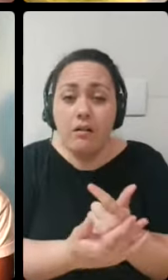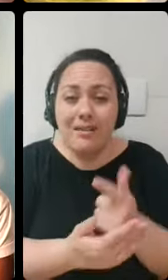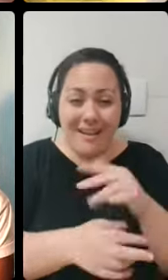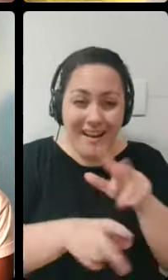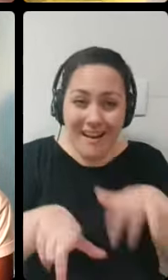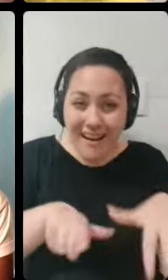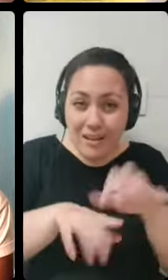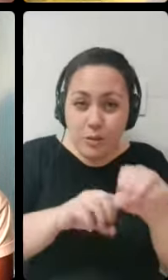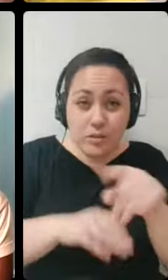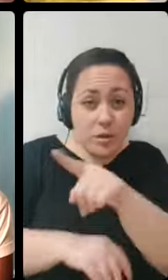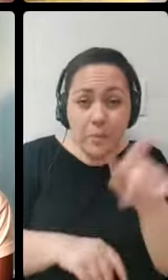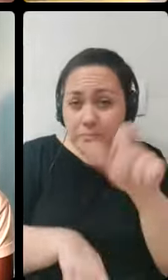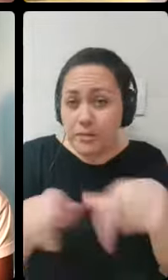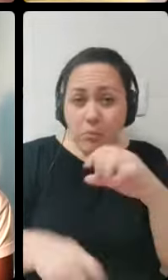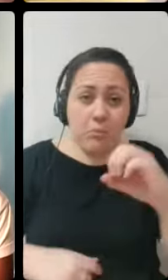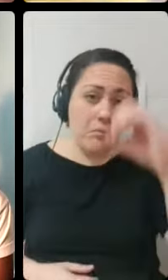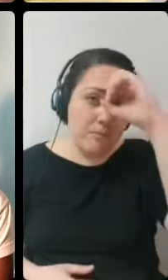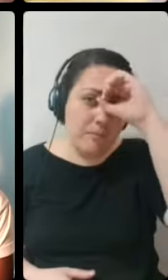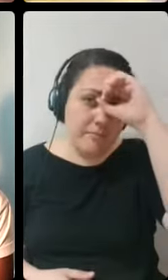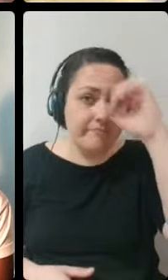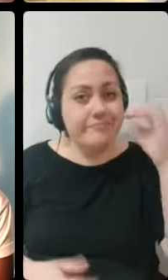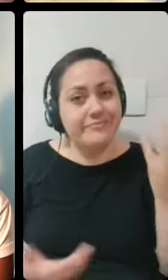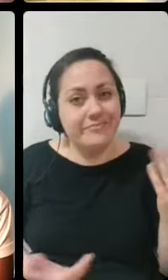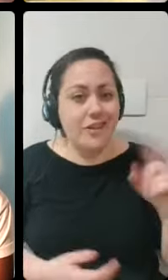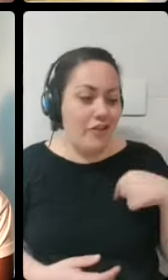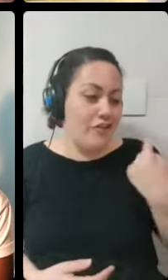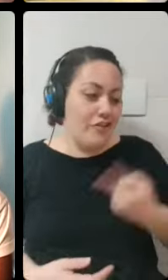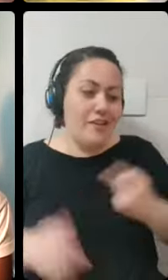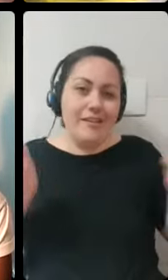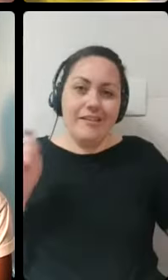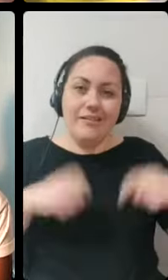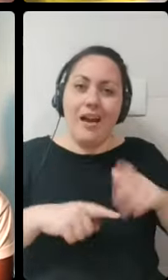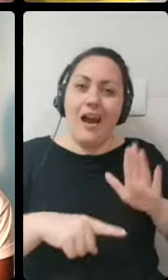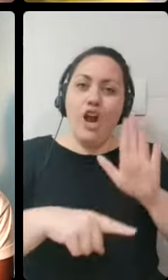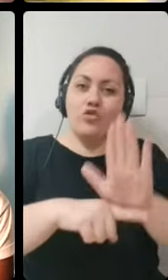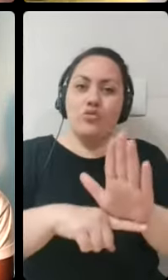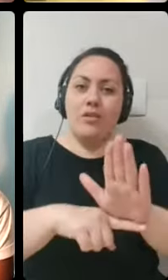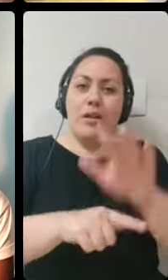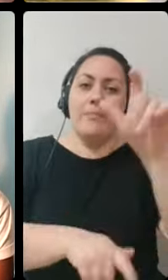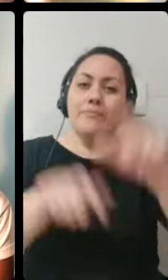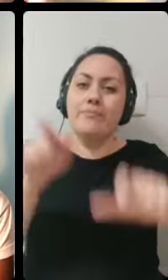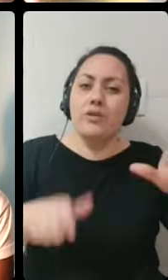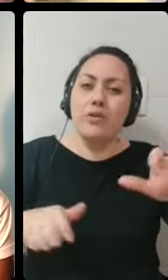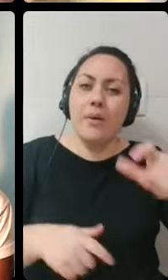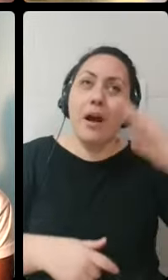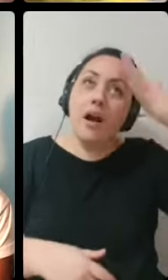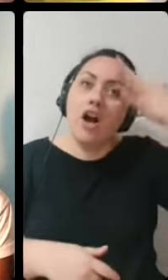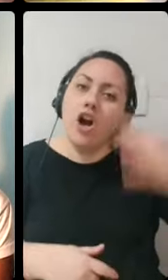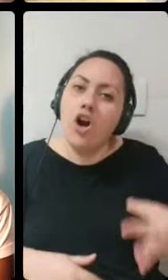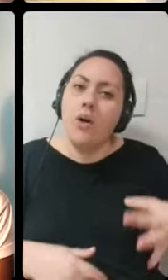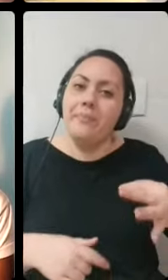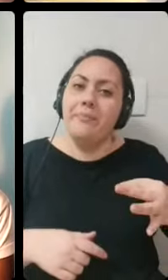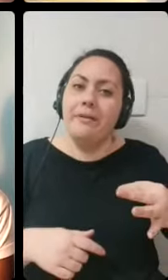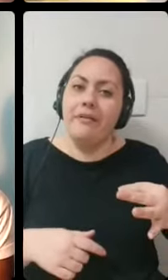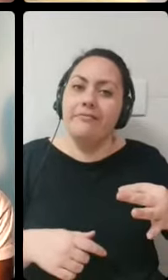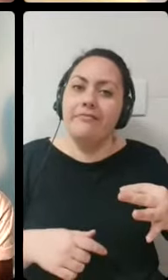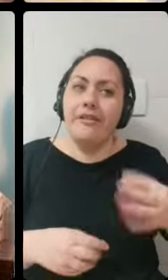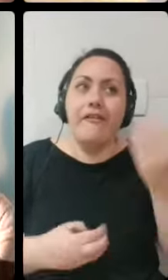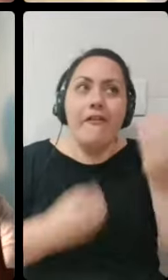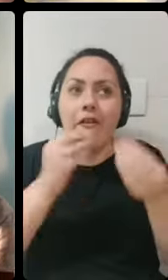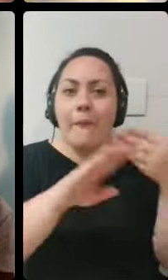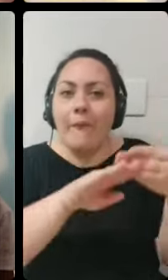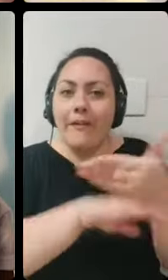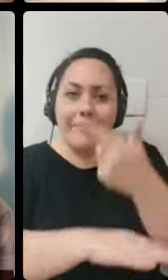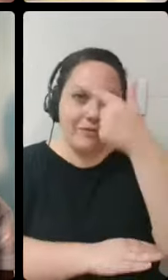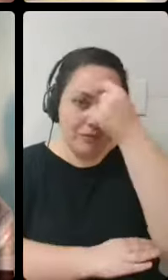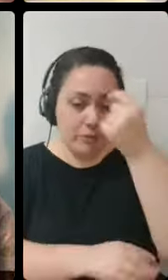talvez a gente mude um pouco o pensamento das pessoas em relação ao acesso, porque a gente vê bastante pessoas falando assim: ah, eu vou sair daqui da